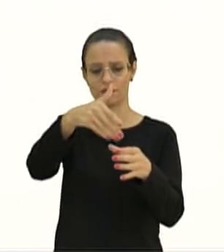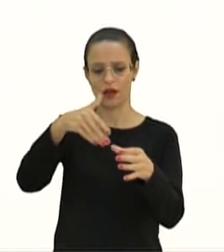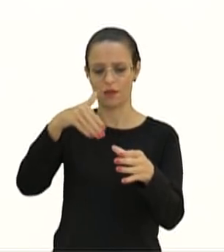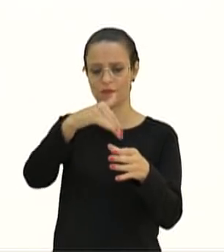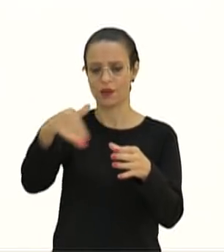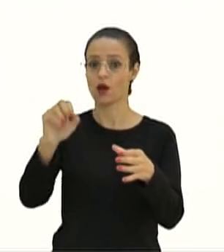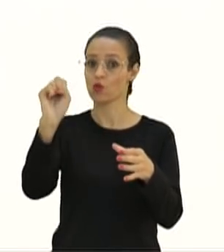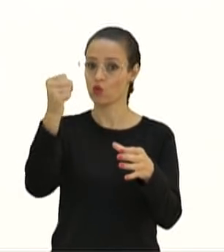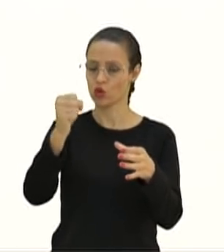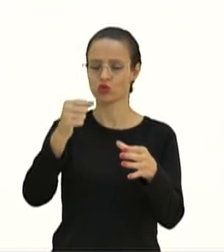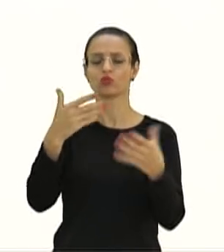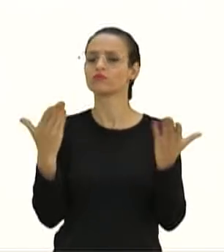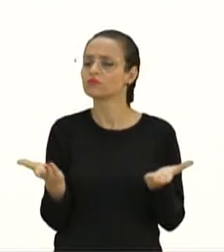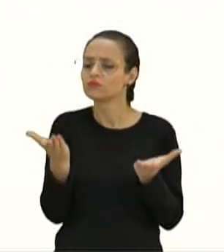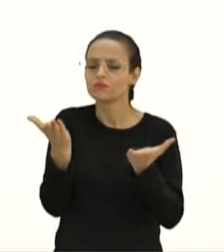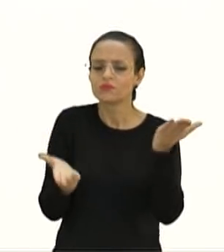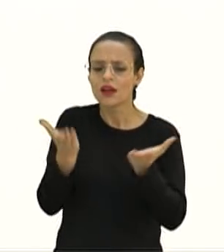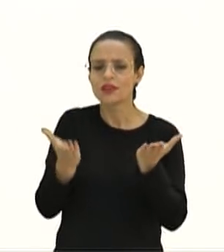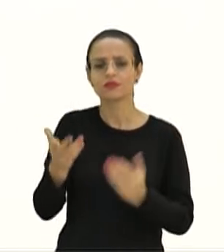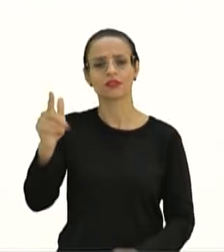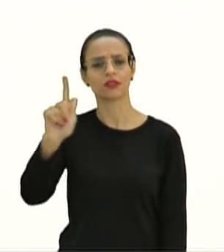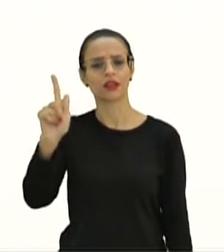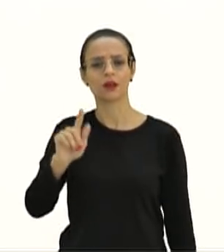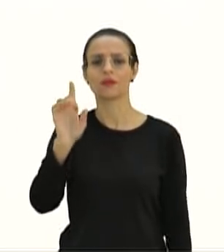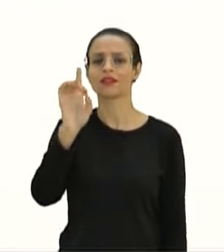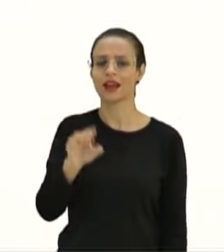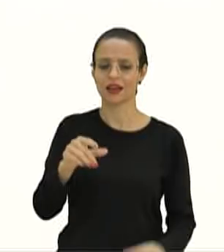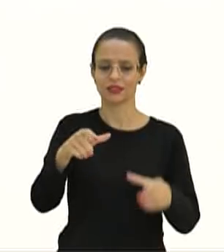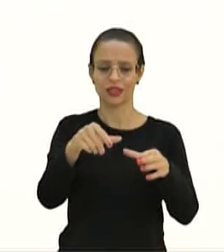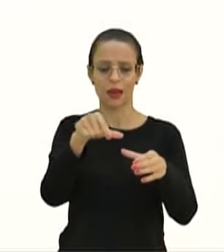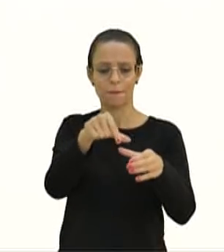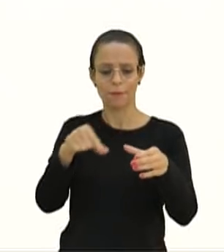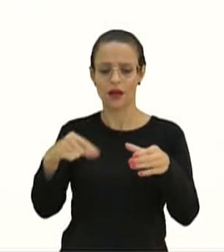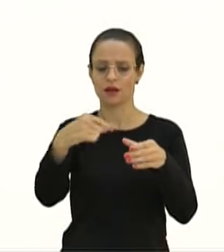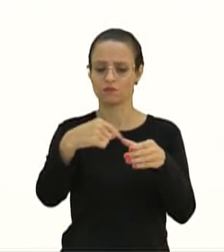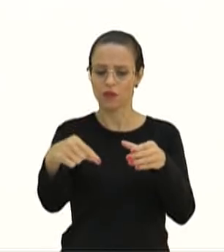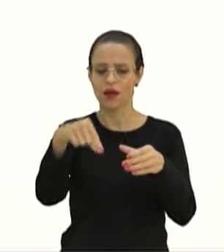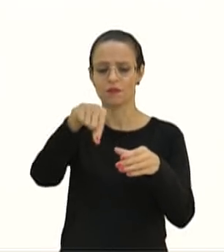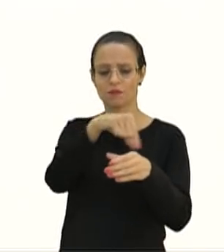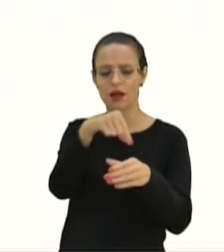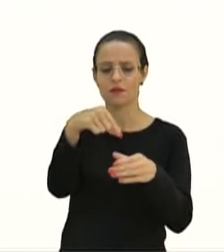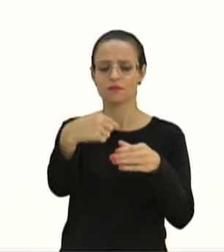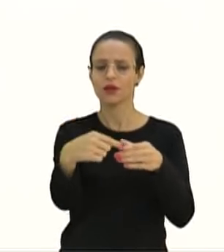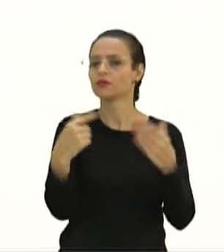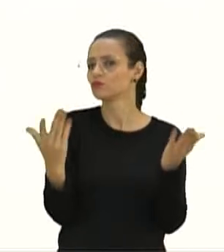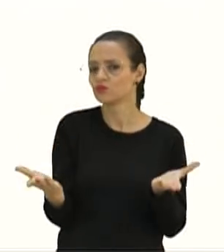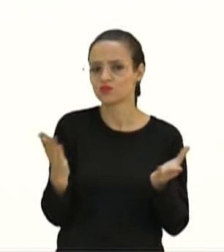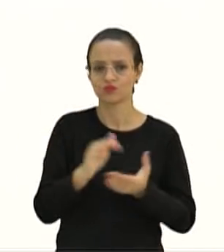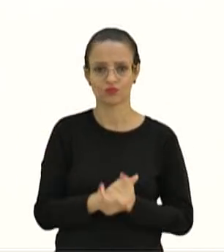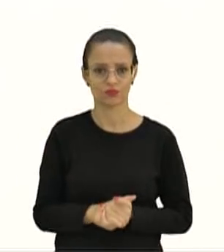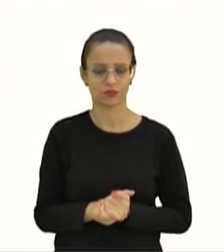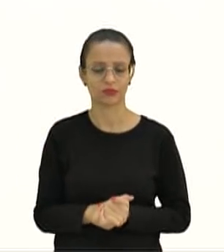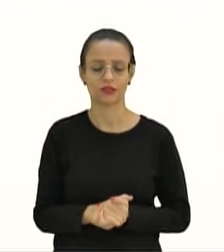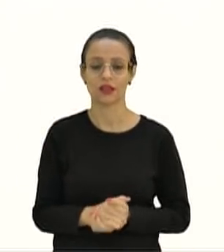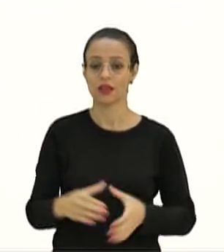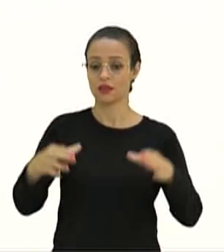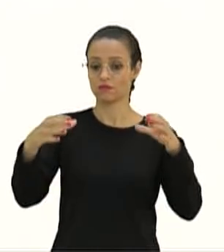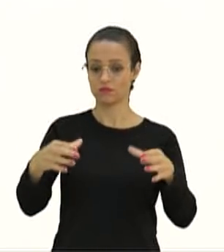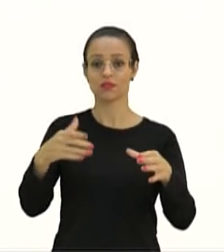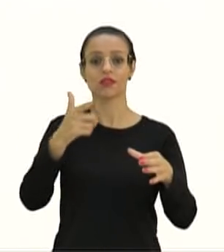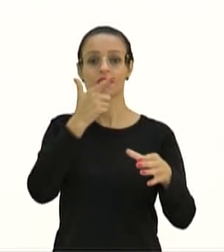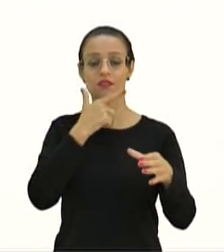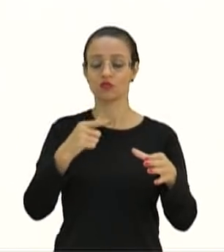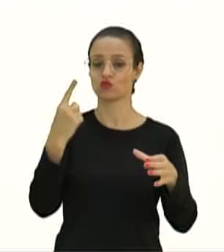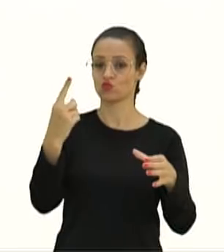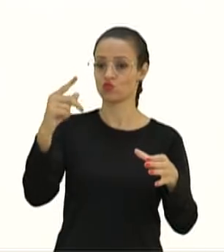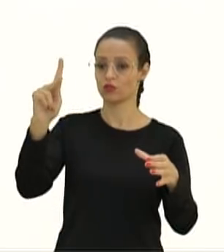é a massa em grama de cada uma dessas partes? Tem uma peça inteira de 1